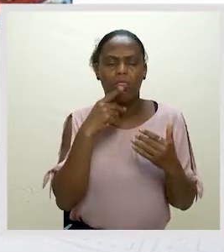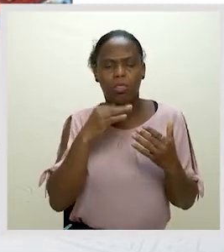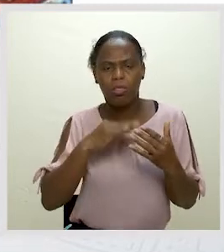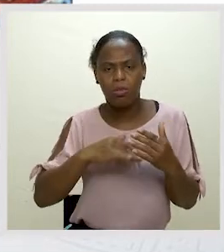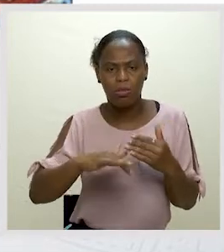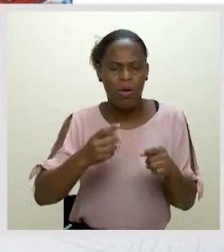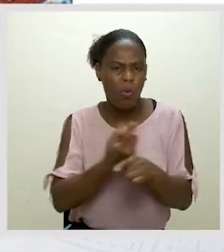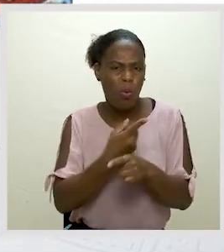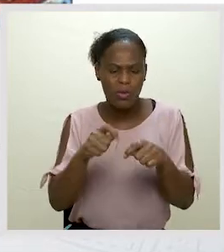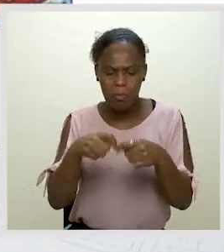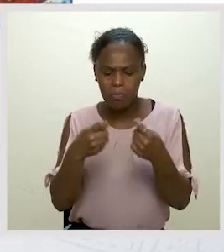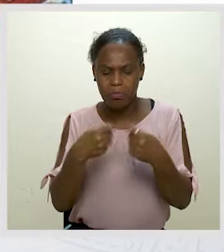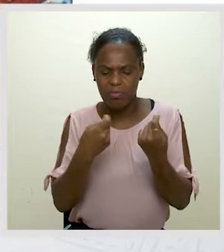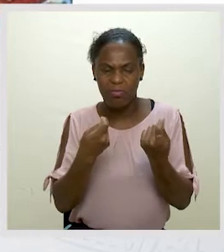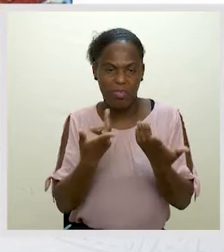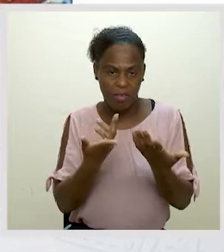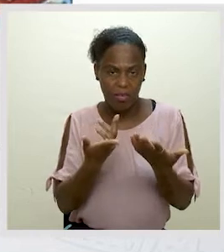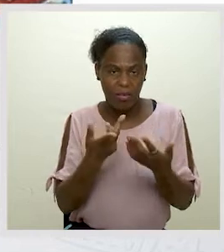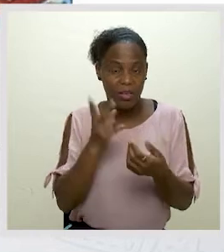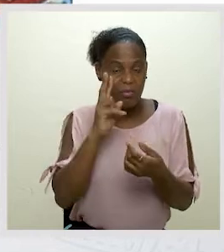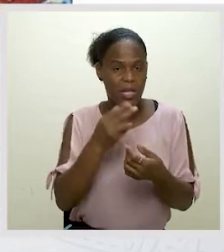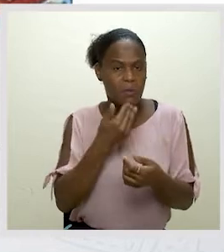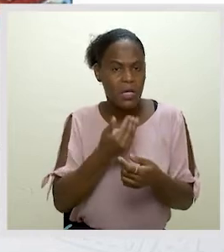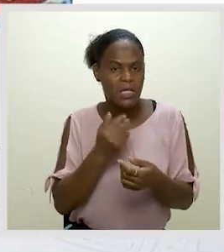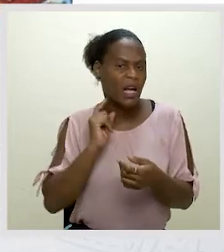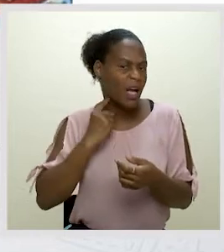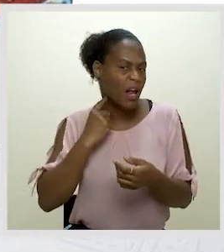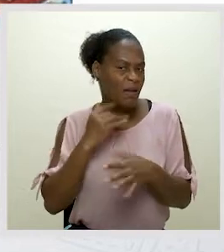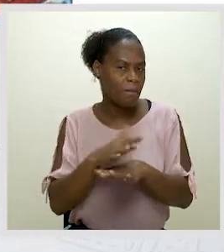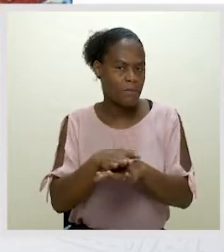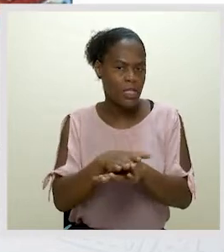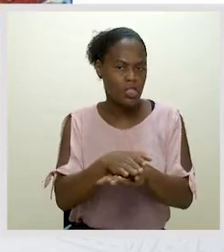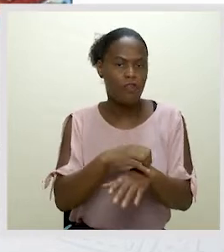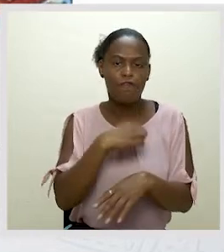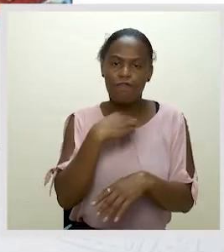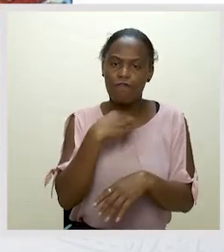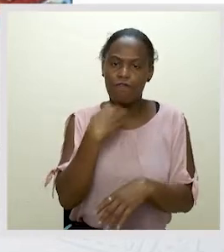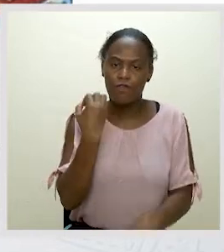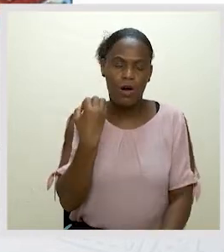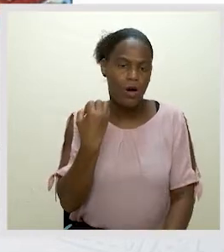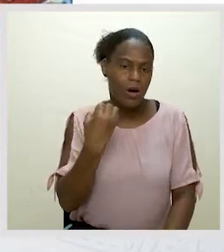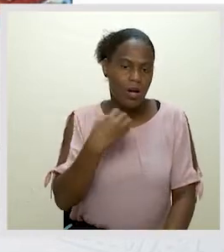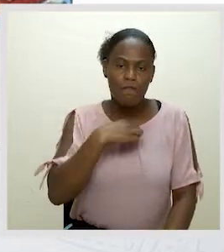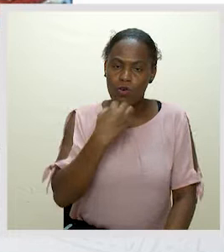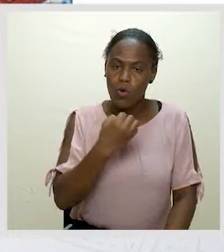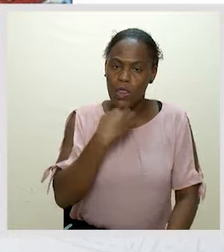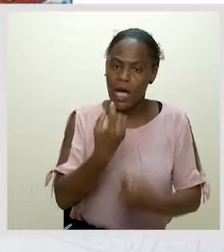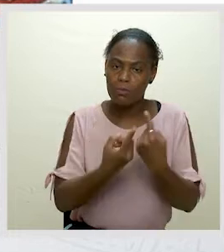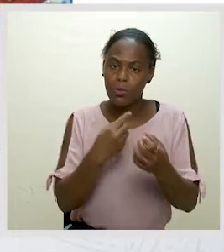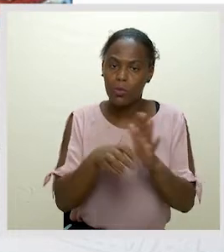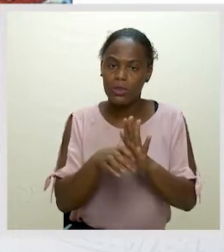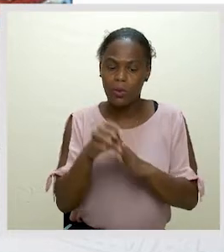em putrefação. Fez uma pequena experiência de carne, peixe e fruta, em determinadas